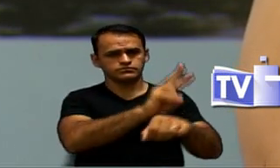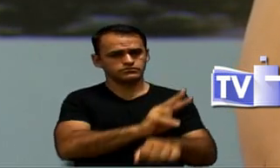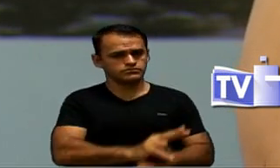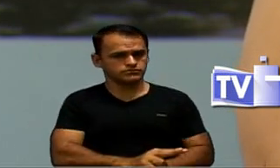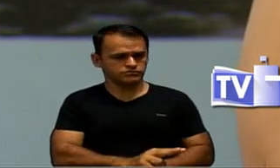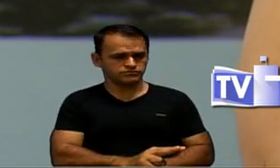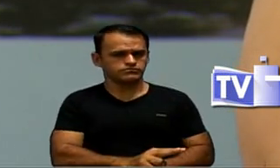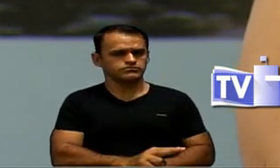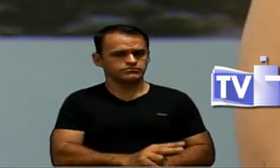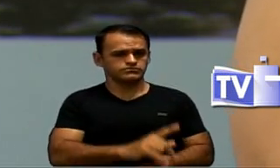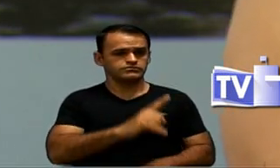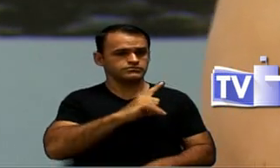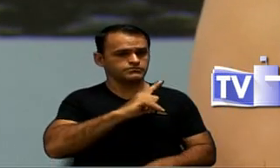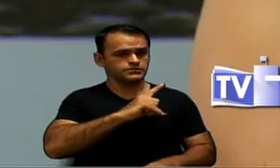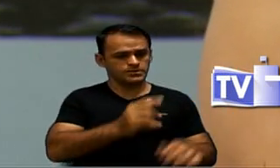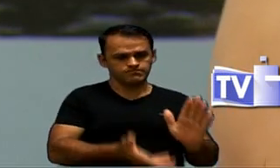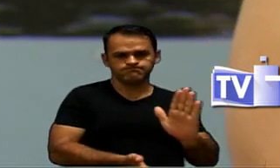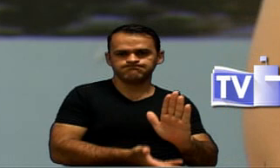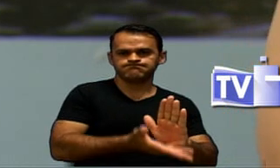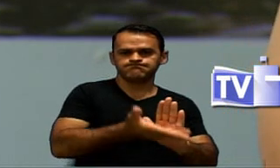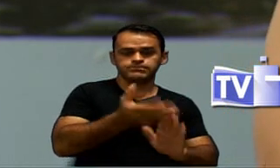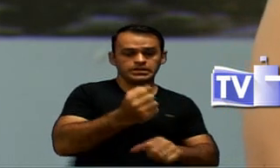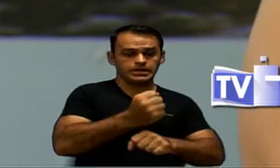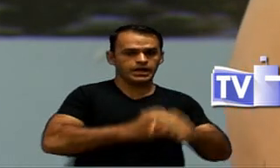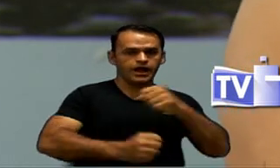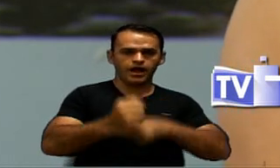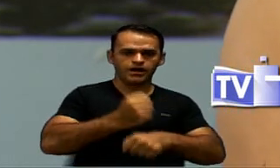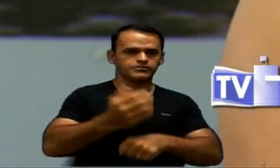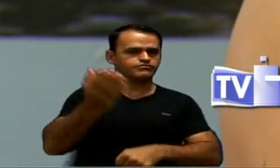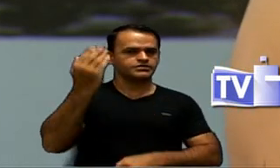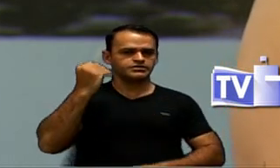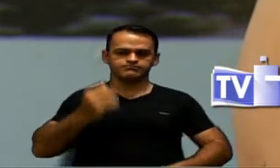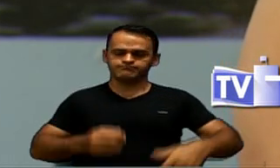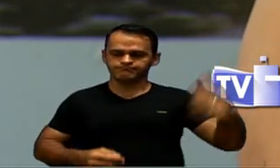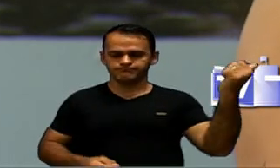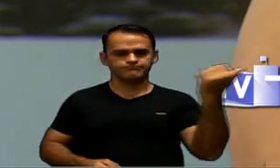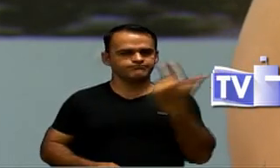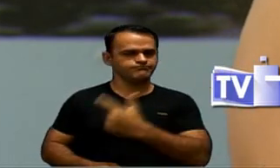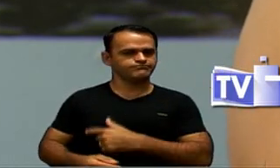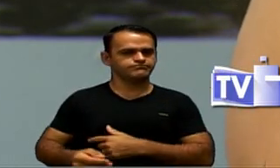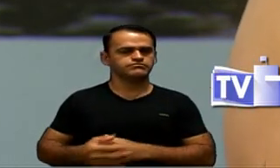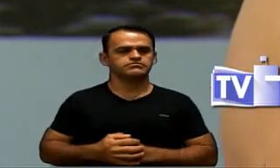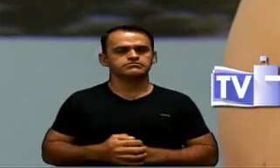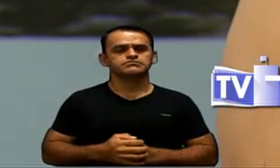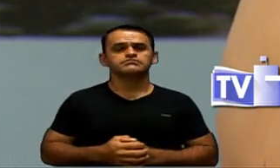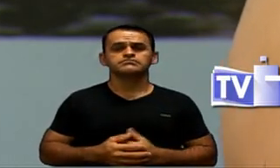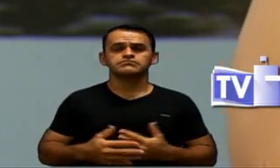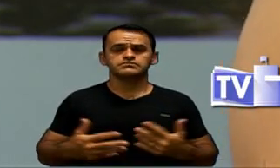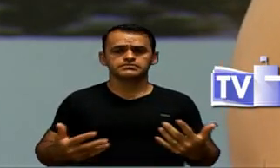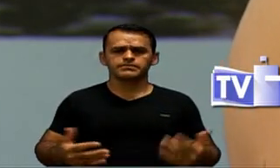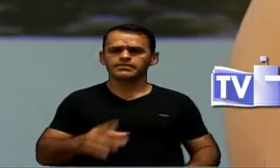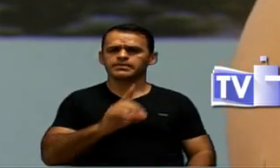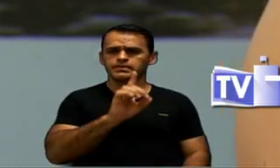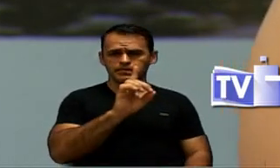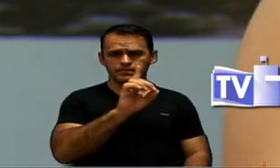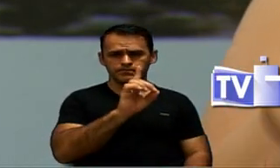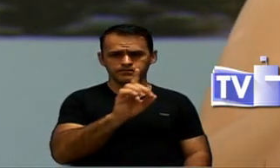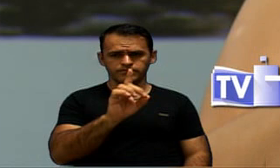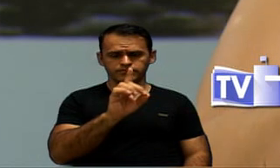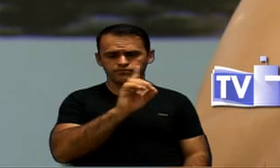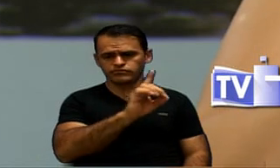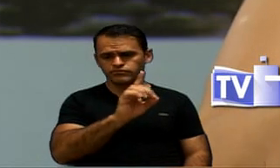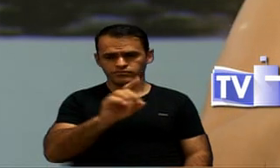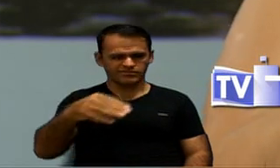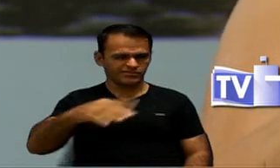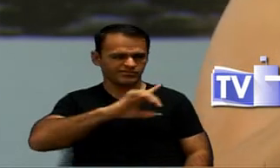também é um número maior do que do ano passado, que foi 436 o ano todo. A DDM, esse dado